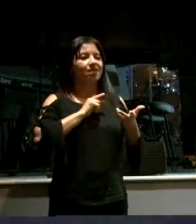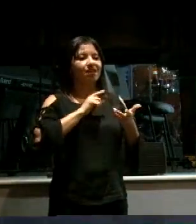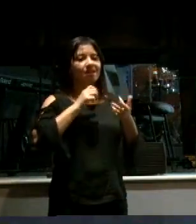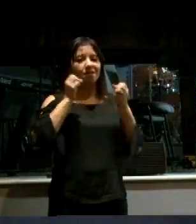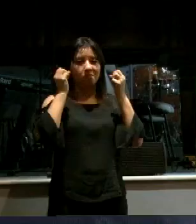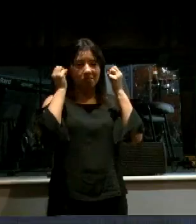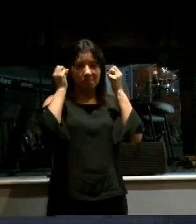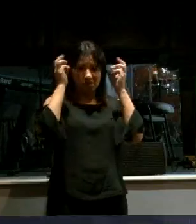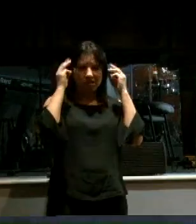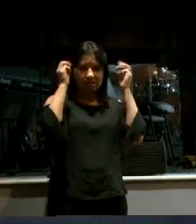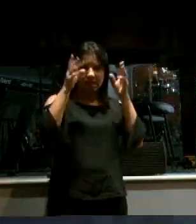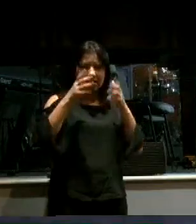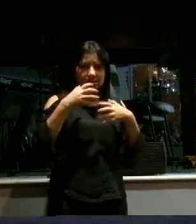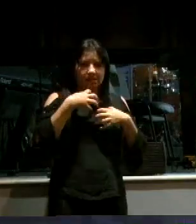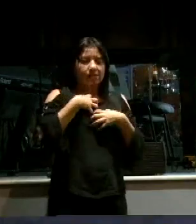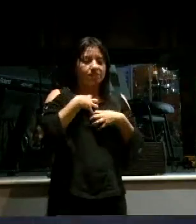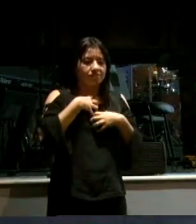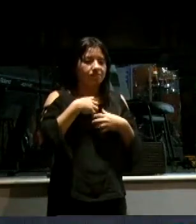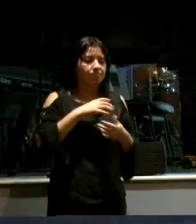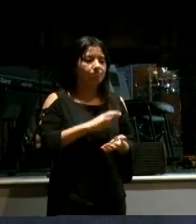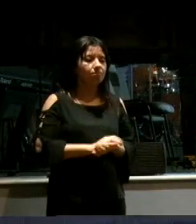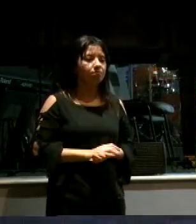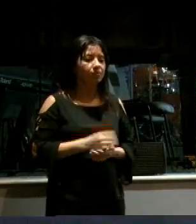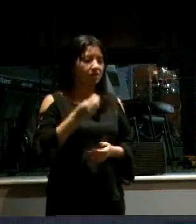de 19 a 21.